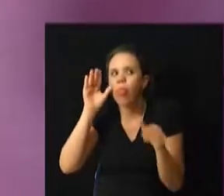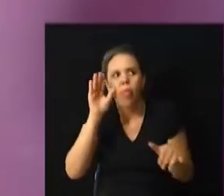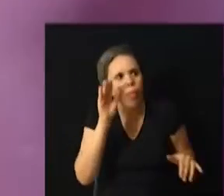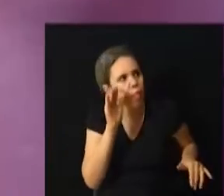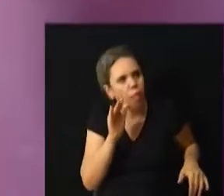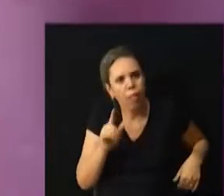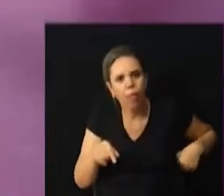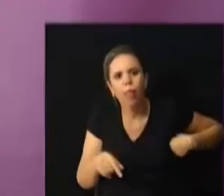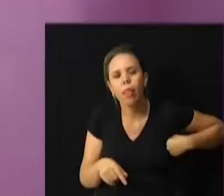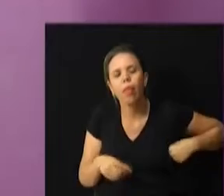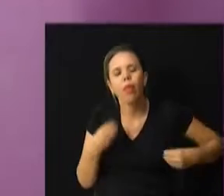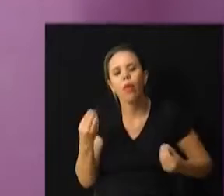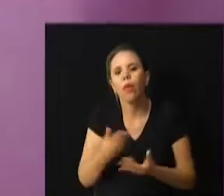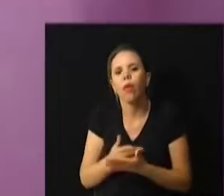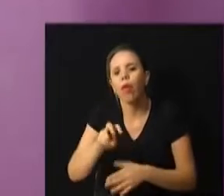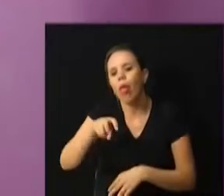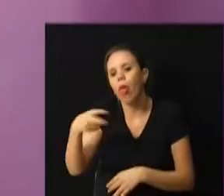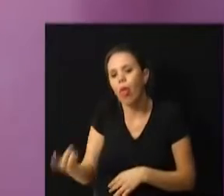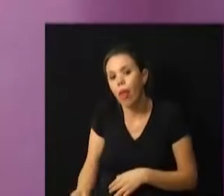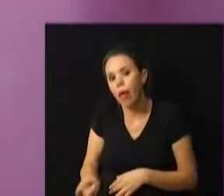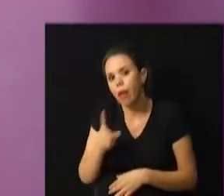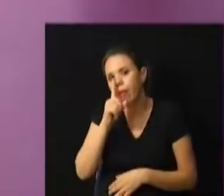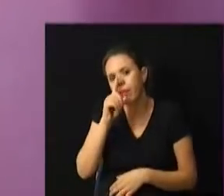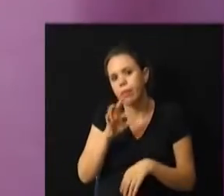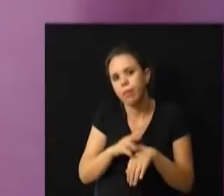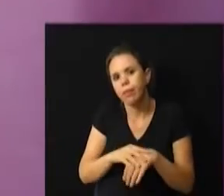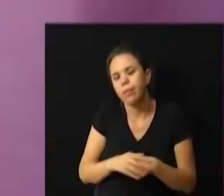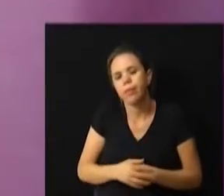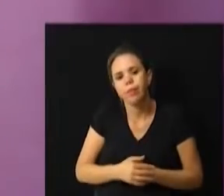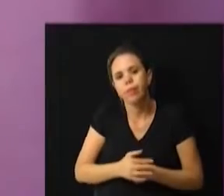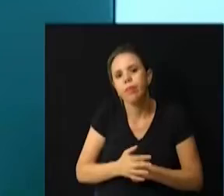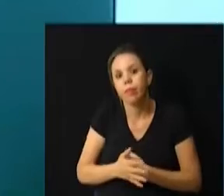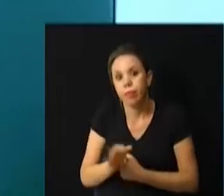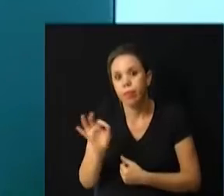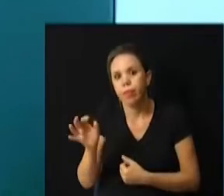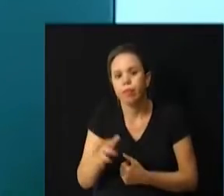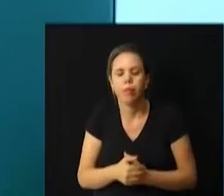coisas, aí começa a cair, vem as quedas.